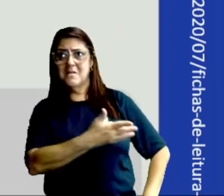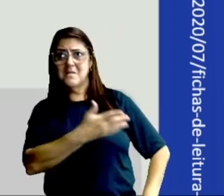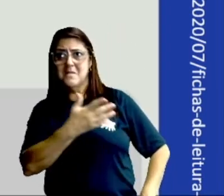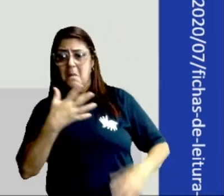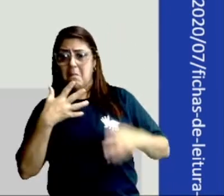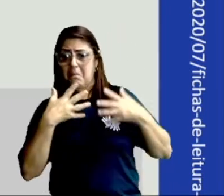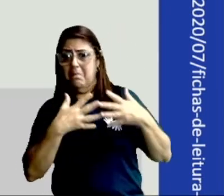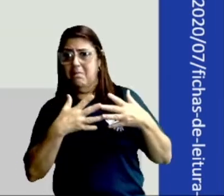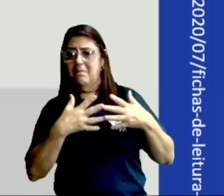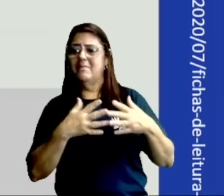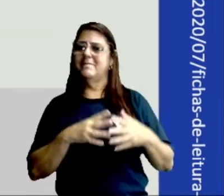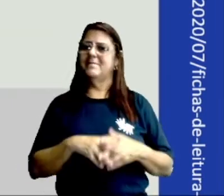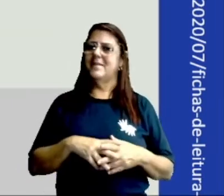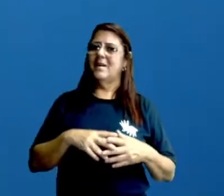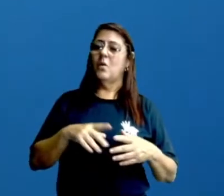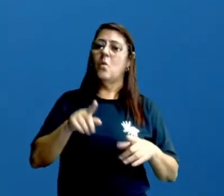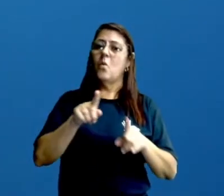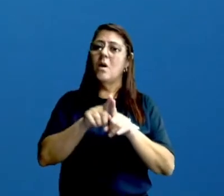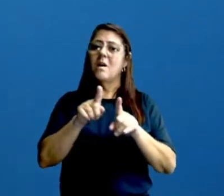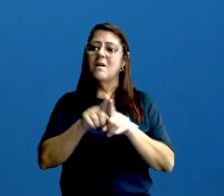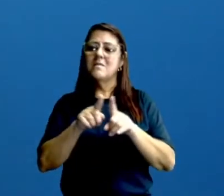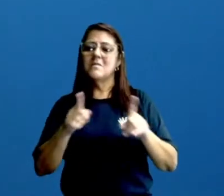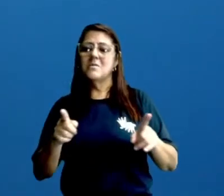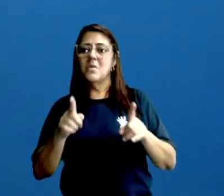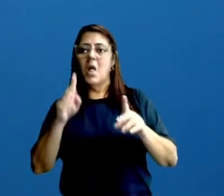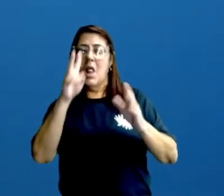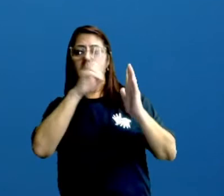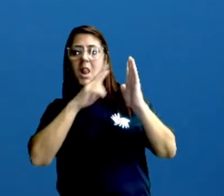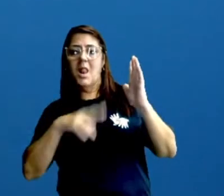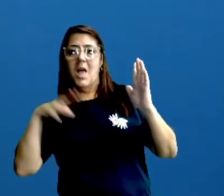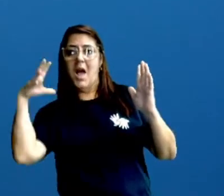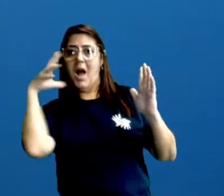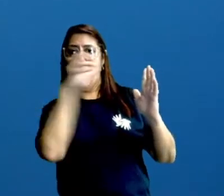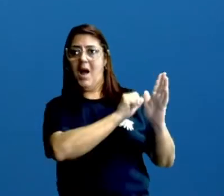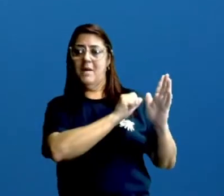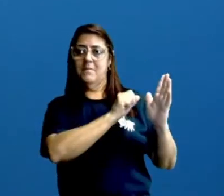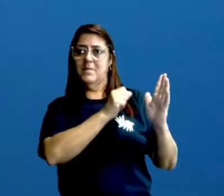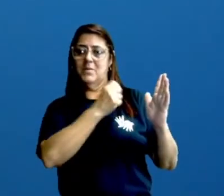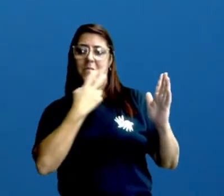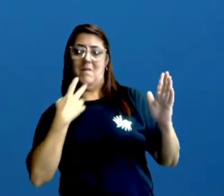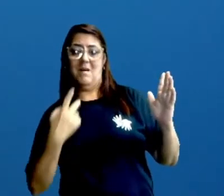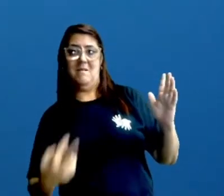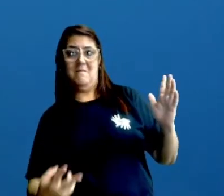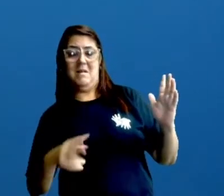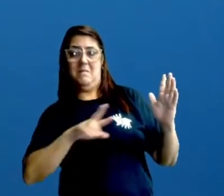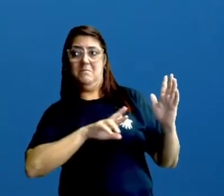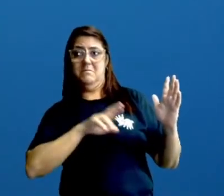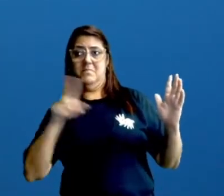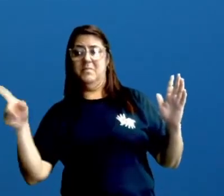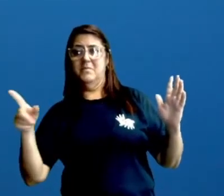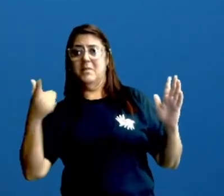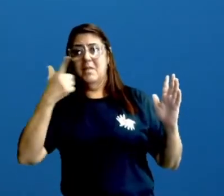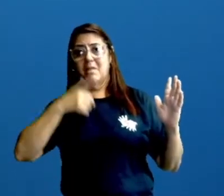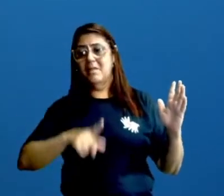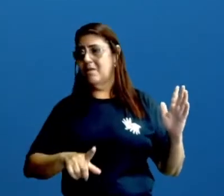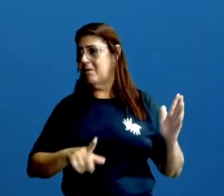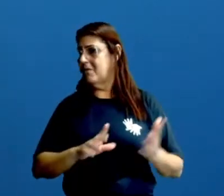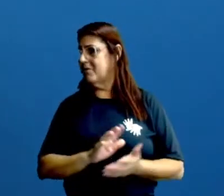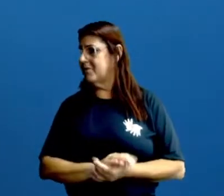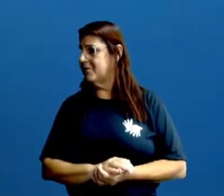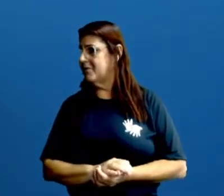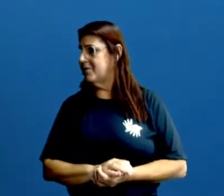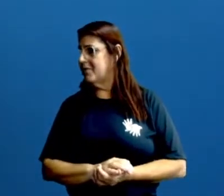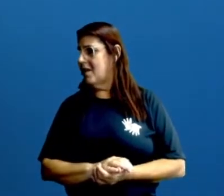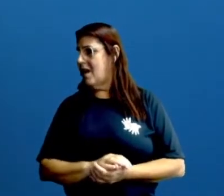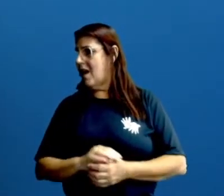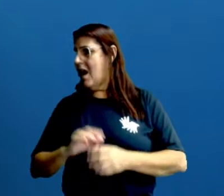acontece com o trava-língua. Quando a gente lê muito rápido, a gente acaba se enrolando. Até a tia se enrolou também, ó. Vamos lá ver o próximo